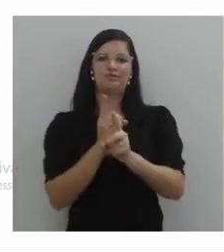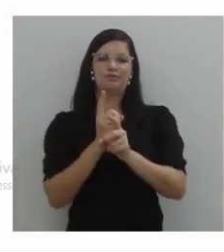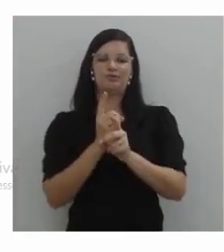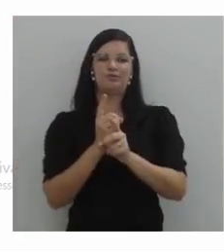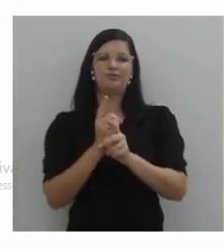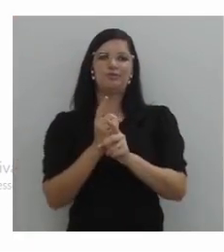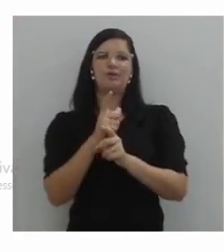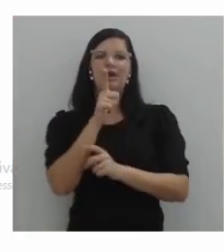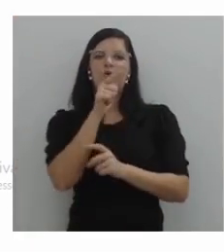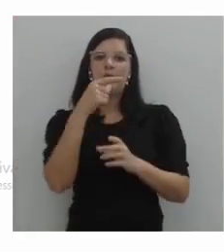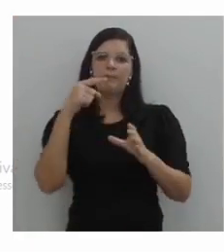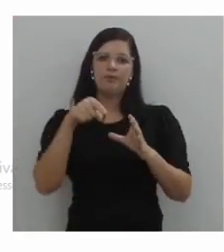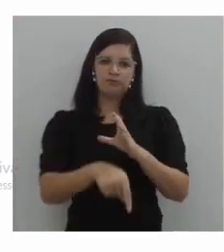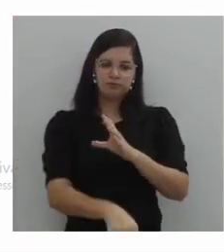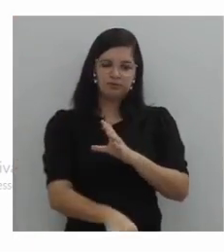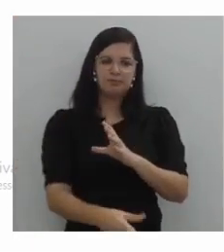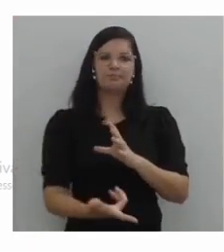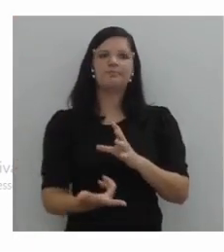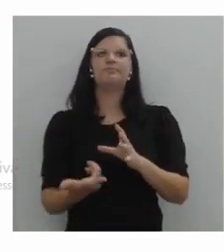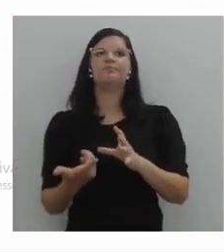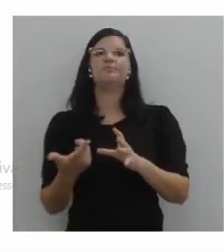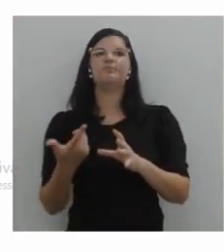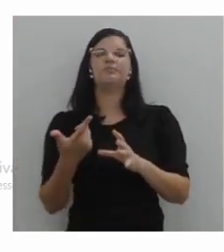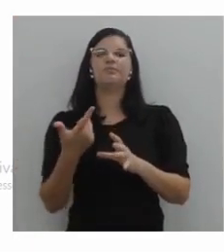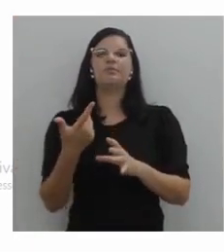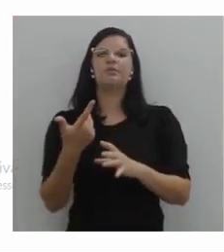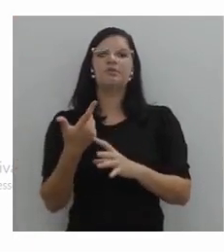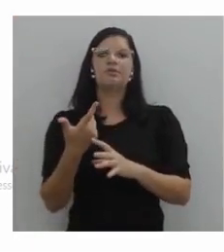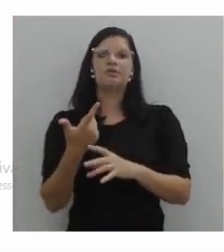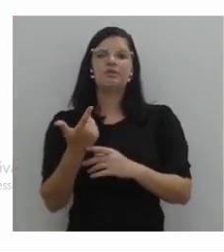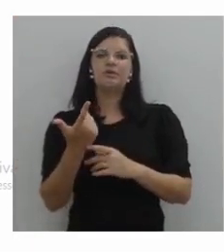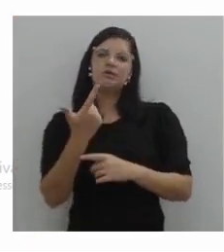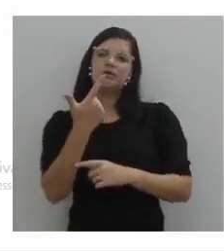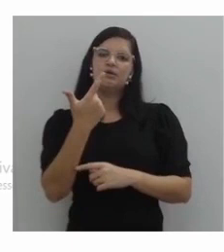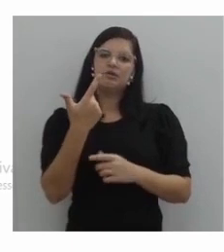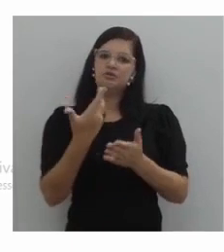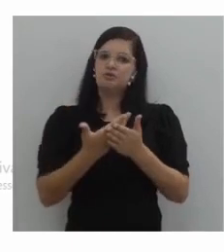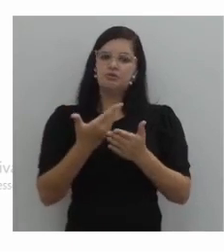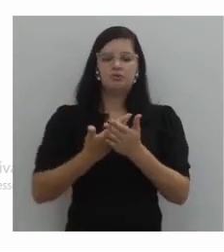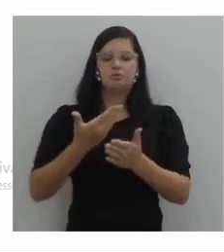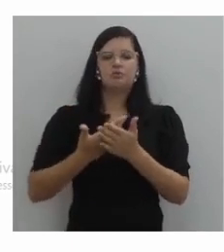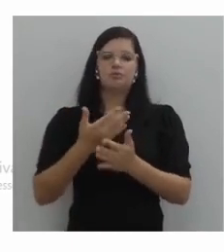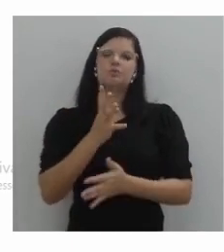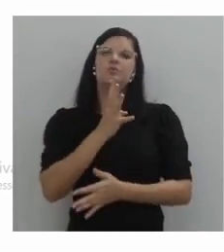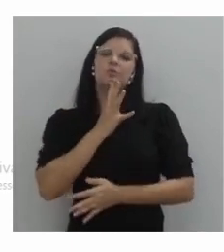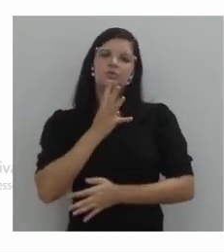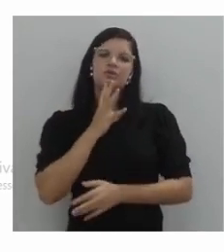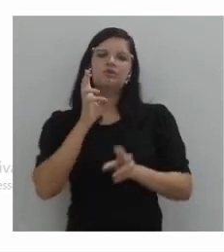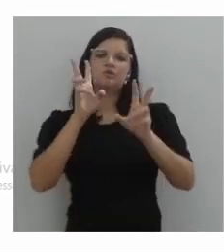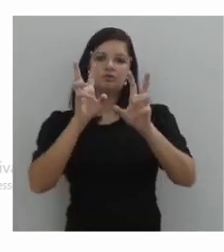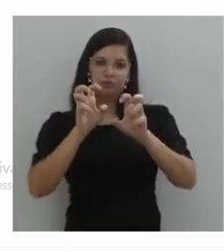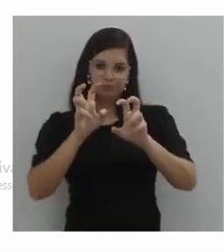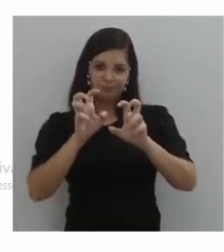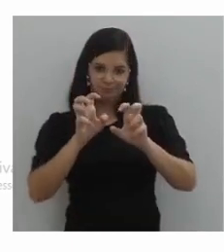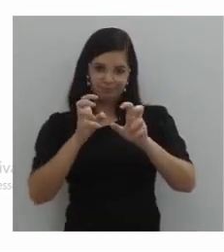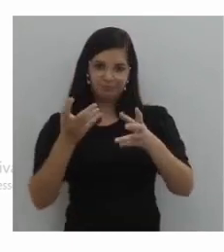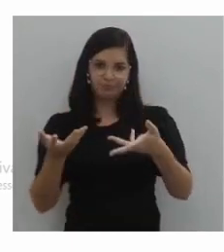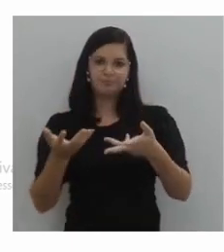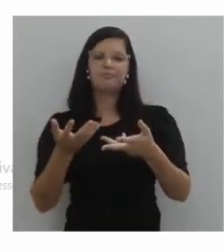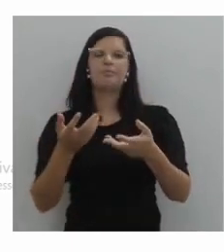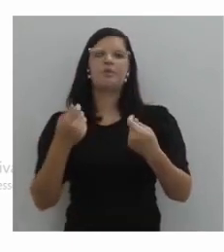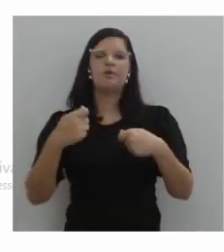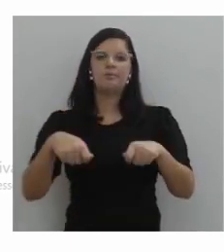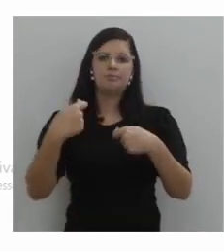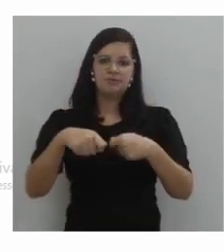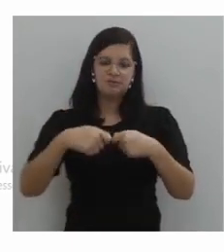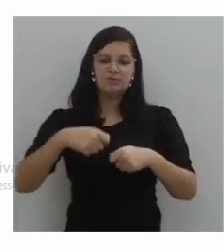situado esse aquífero, tá? Ele não tem, assim, esse é o estudo que se tem sobre esse aquífero de dimensão, tá? Mas se